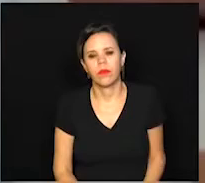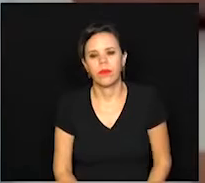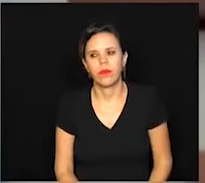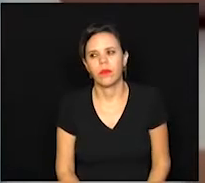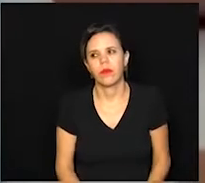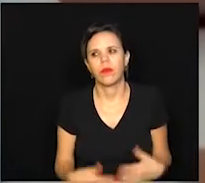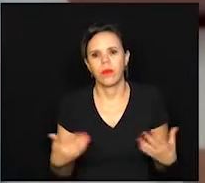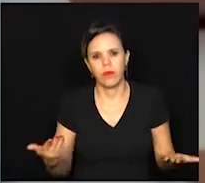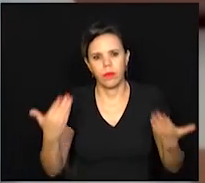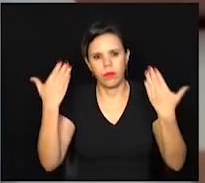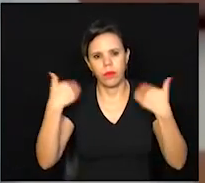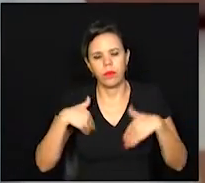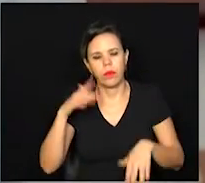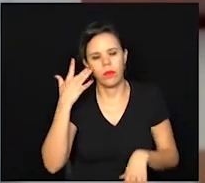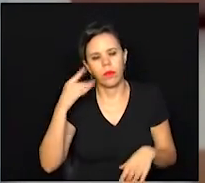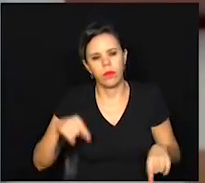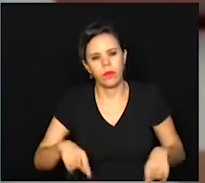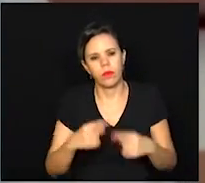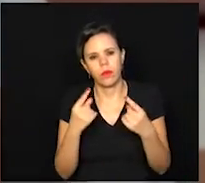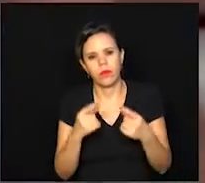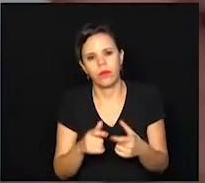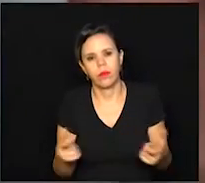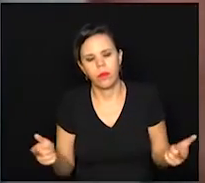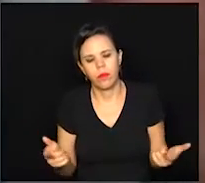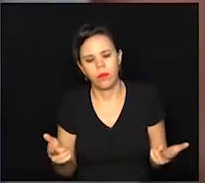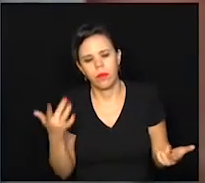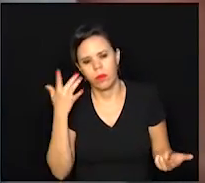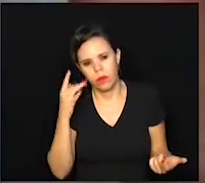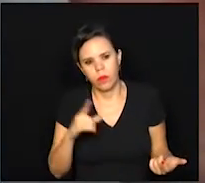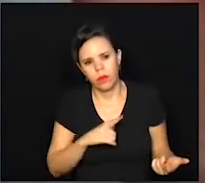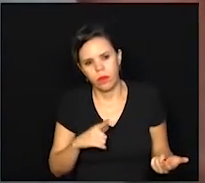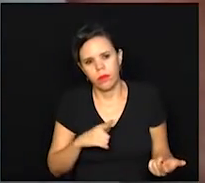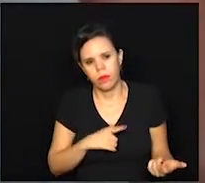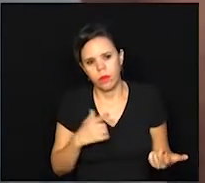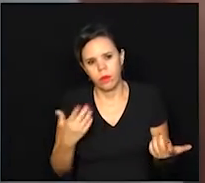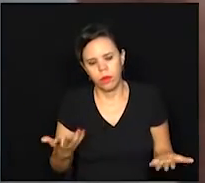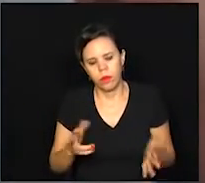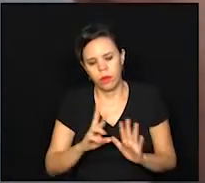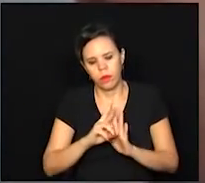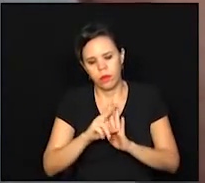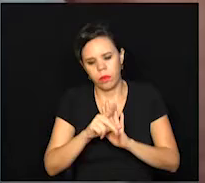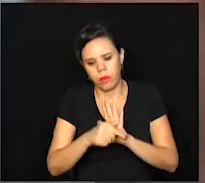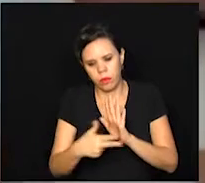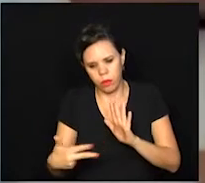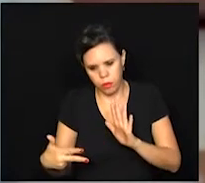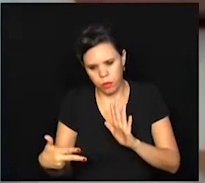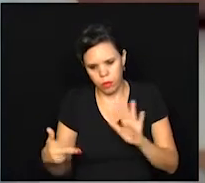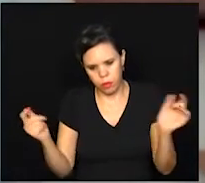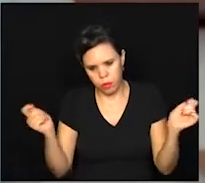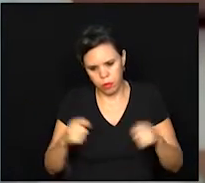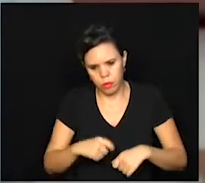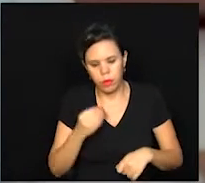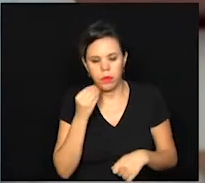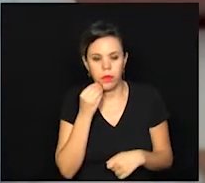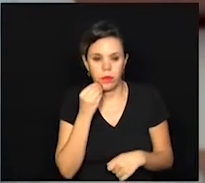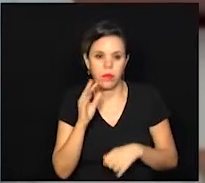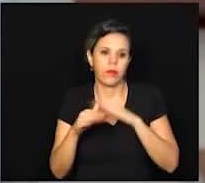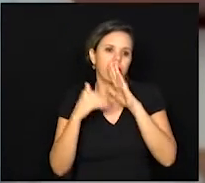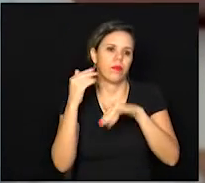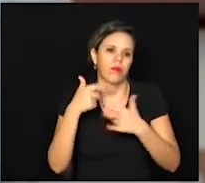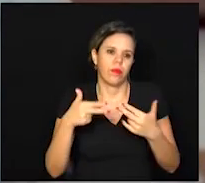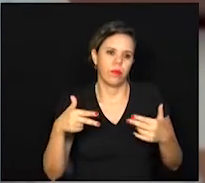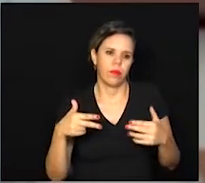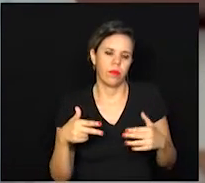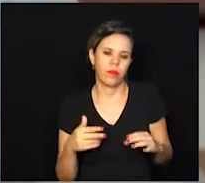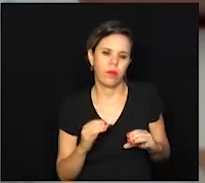Então, eu acho que é um desafio grande, mas eu acho que nós temos várias possibilidades, né, de construir essas